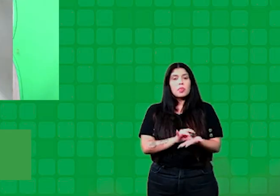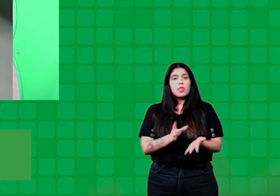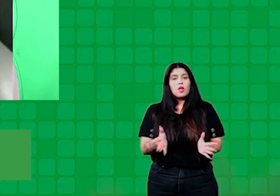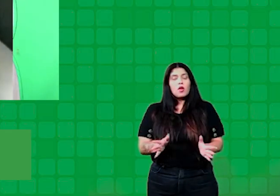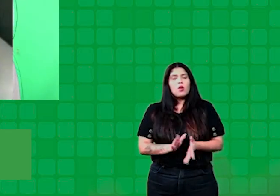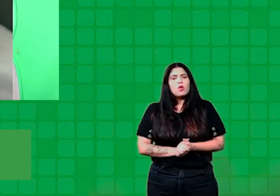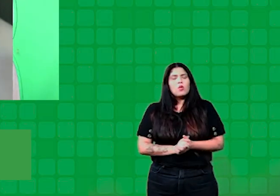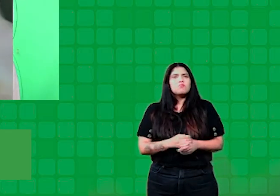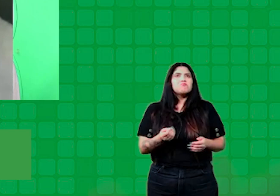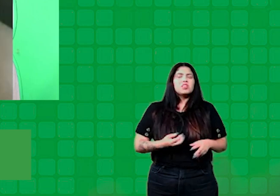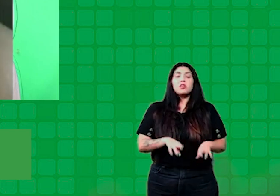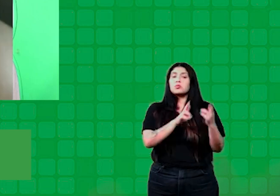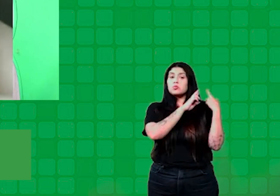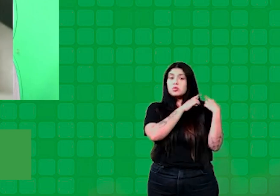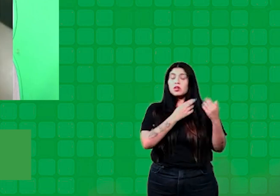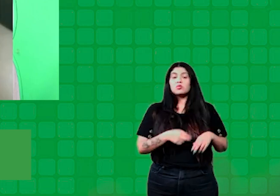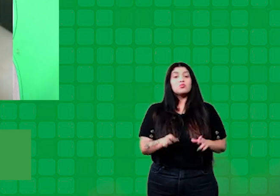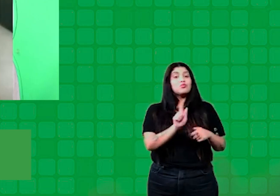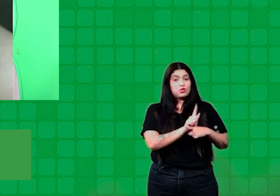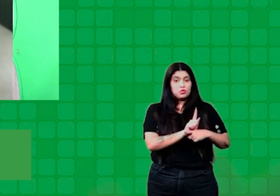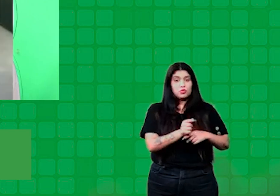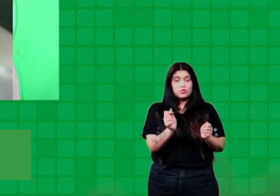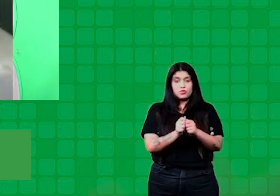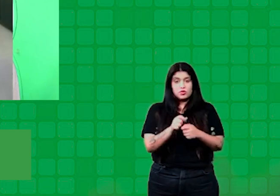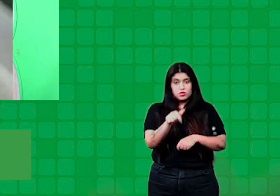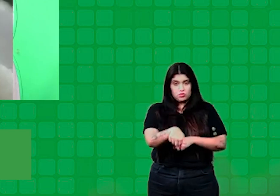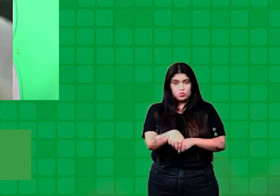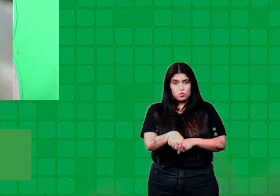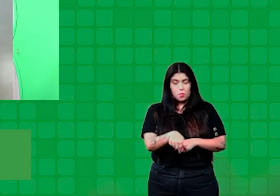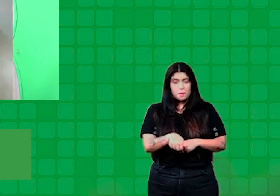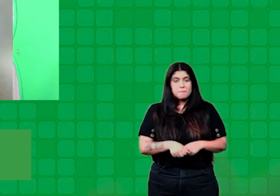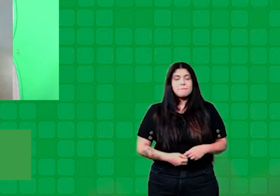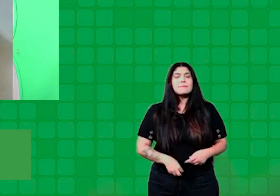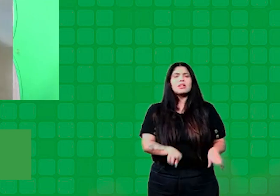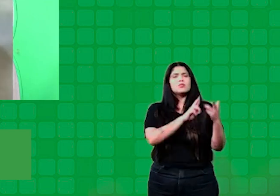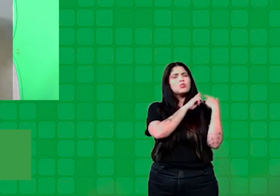gestor fazer isso. Compete ao comitê